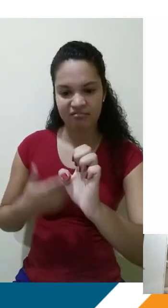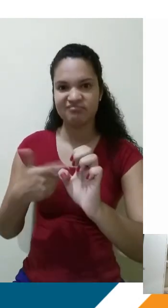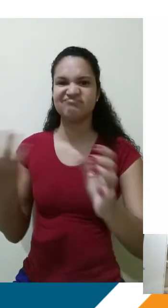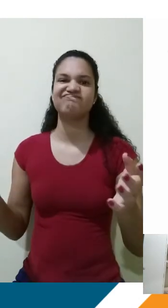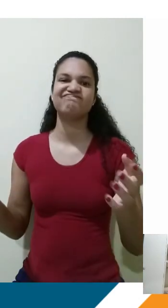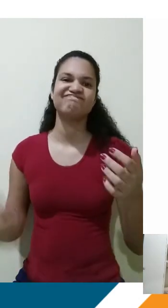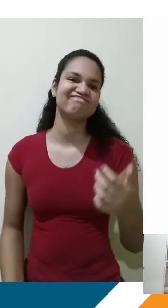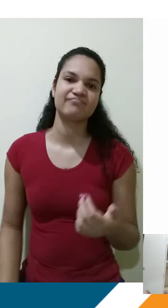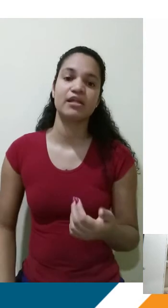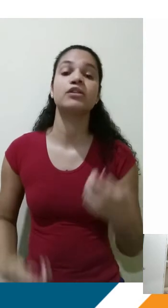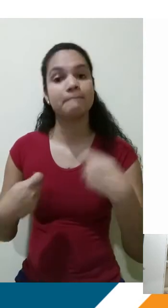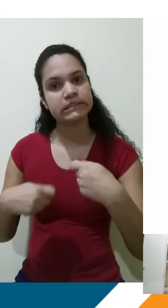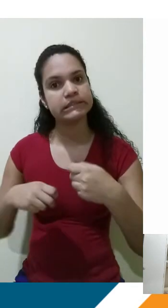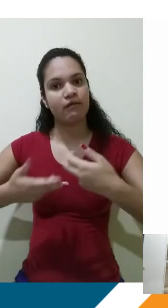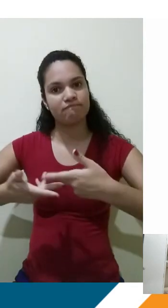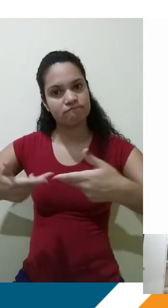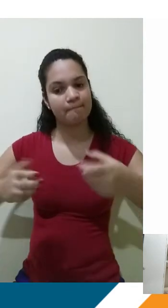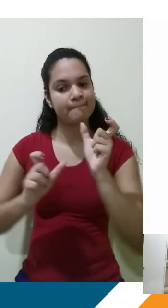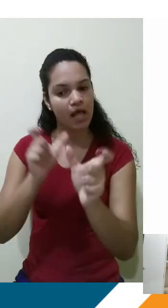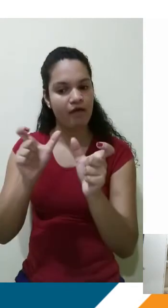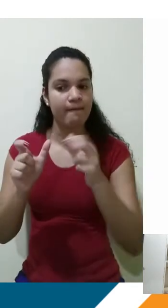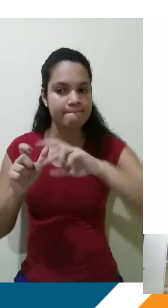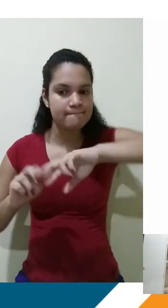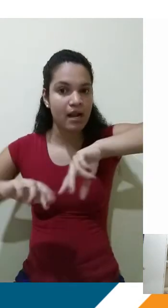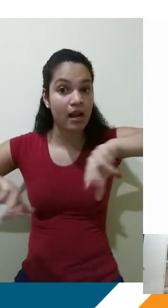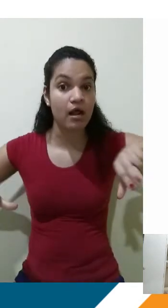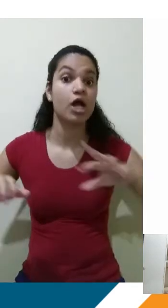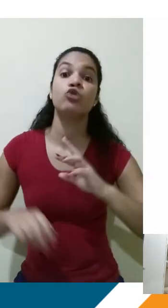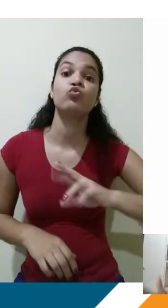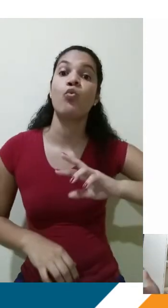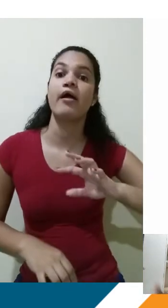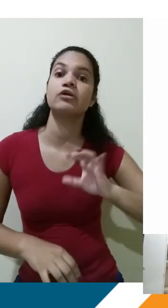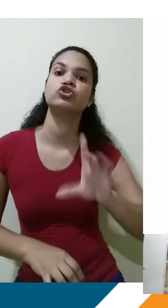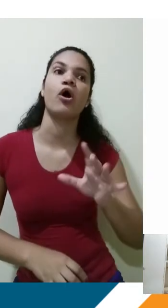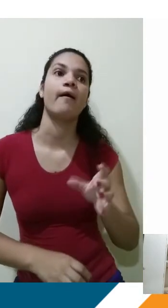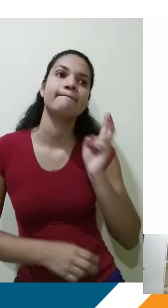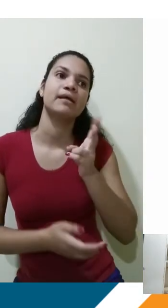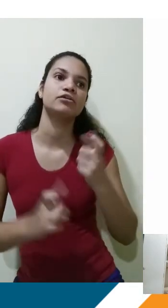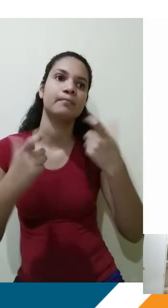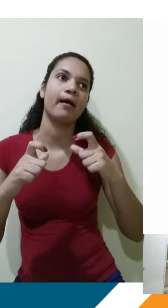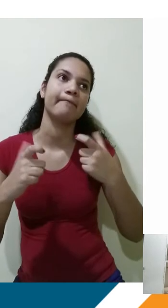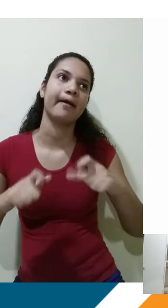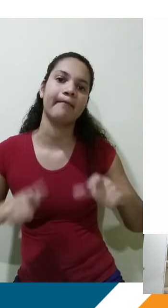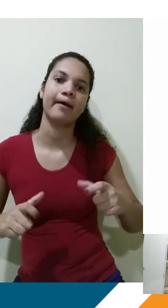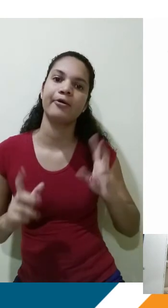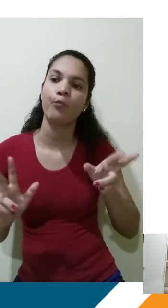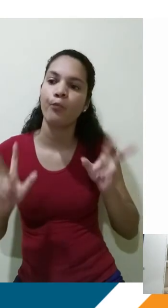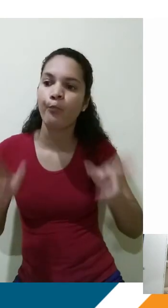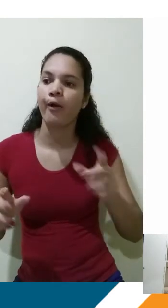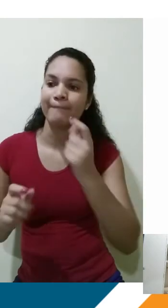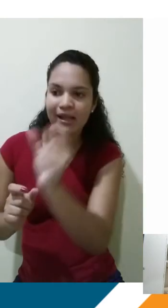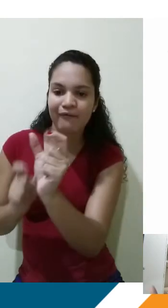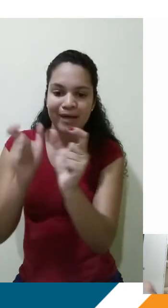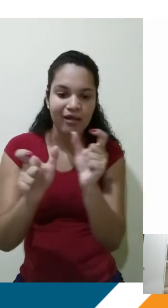ter variedade. Então nem sempre a gente... E variedade significa também não usar sempre as mesmas estruturas. Eu tenho coesão sendo produzida aqui e não é nem sequer